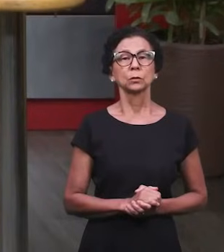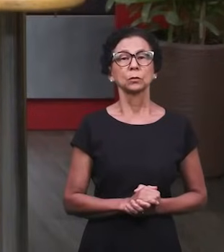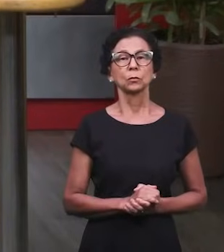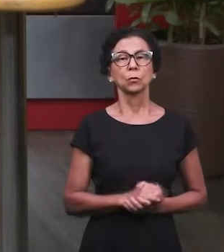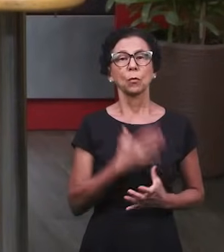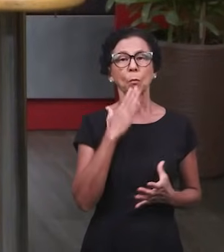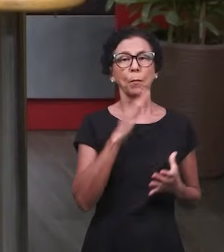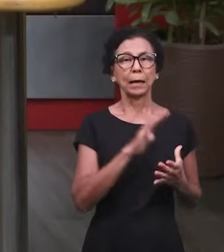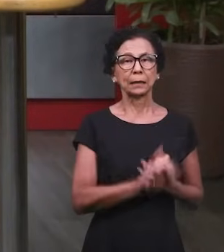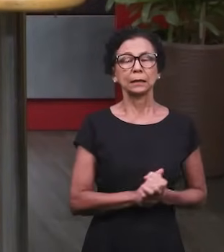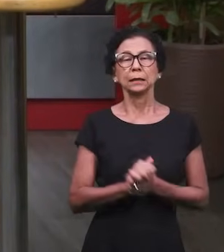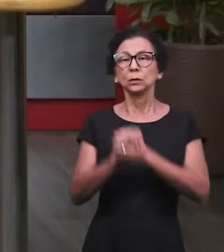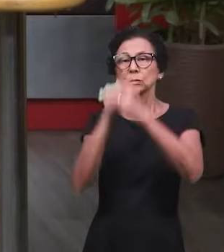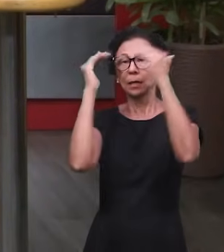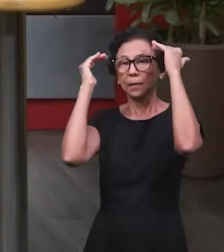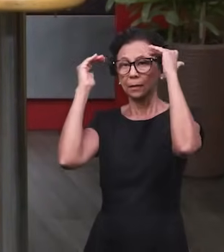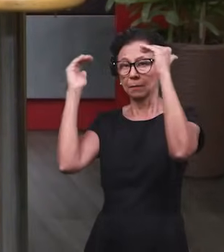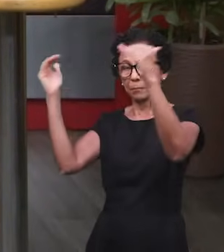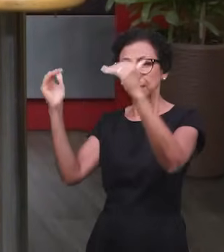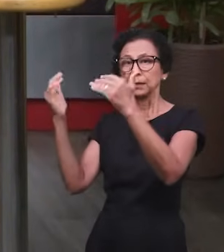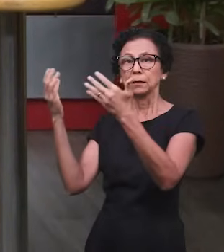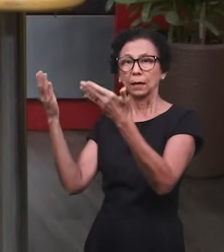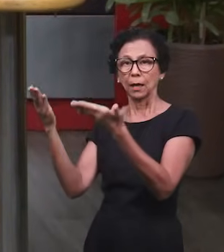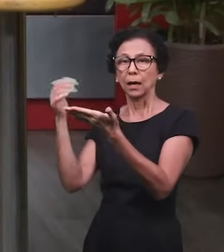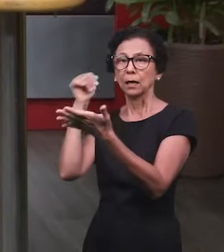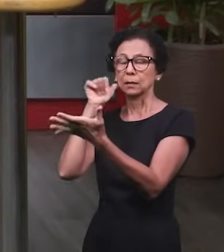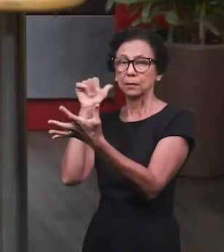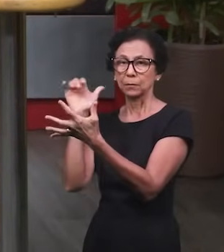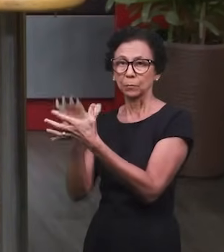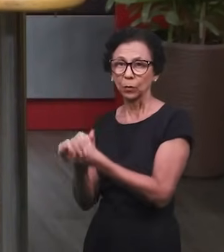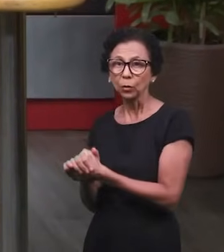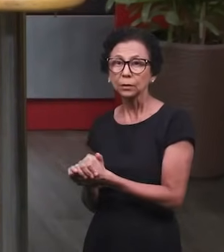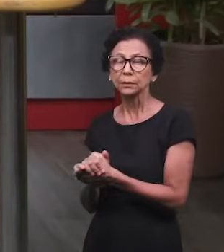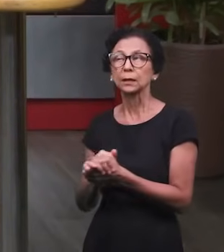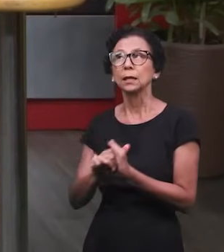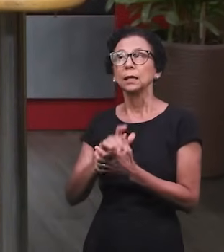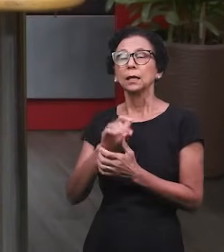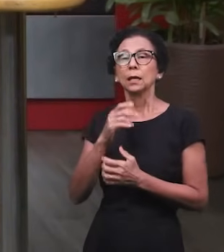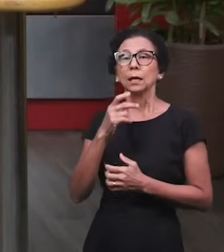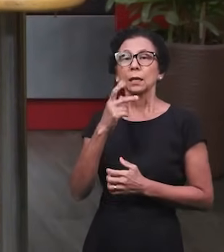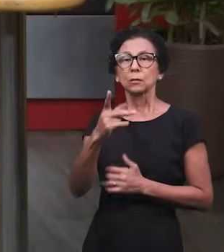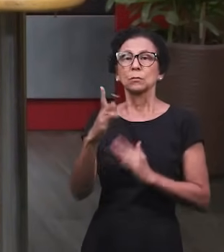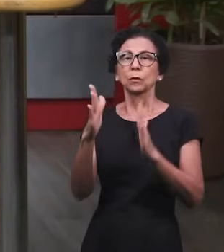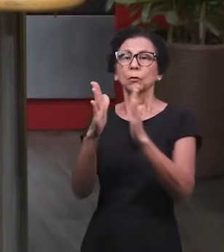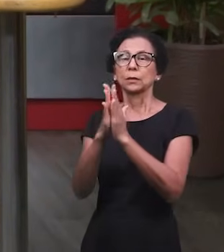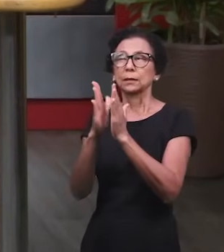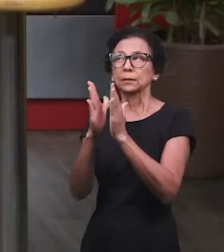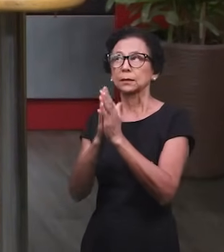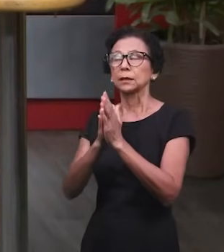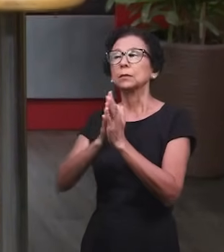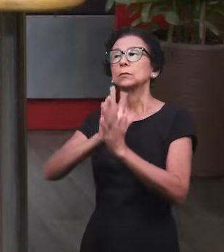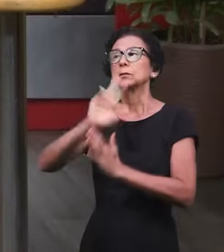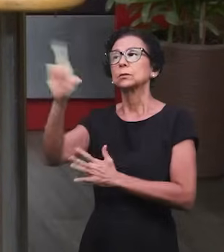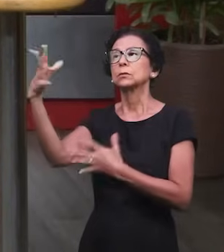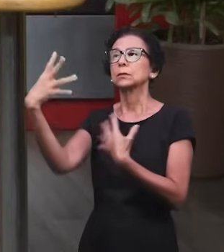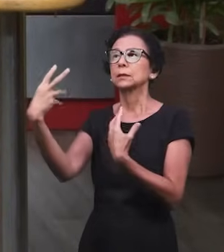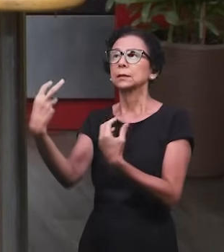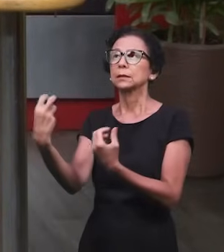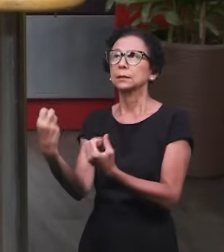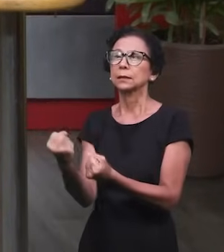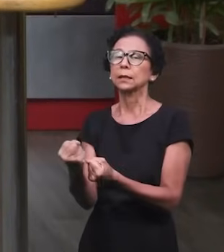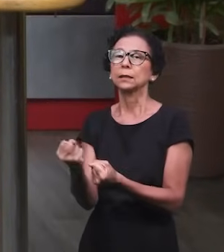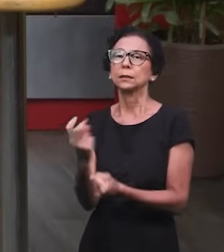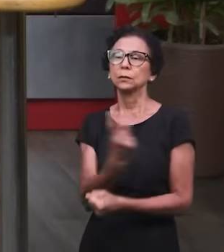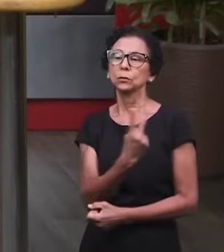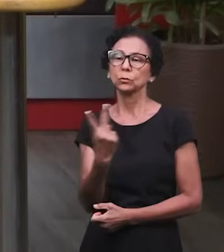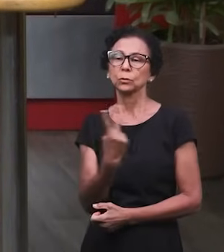beneficiando e nos tratando bem para que a nossa oração seja ouvida e a graça da vida seja derramada sobre nós